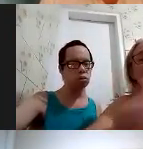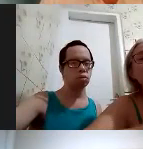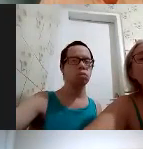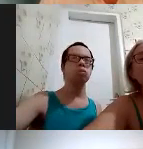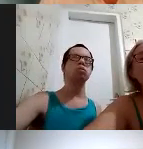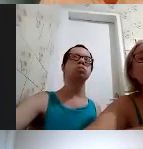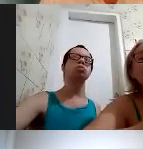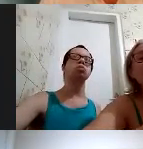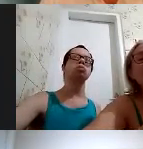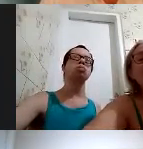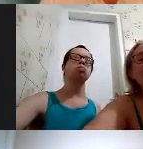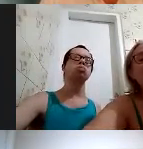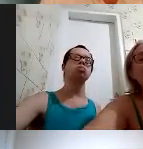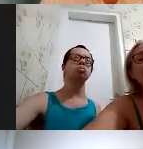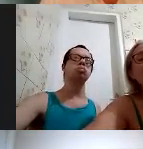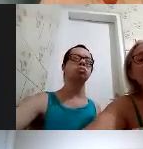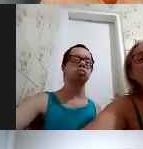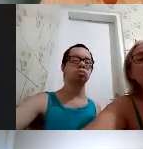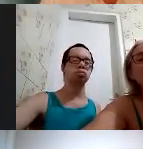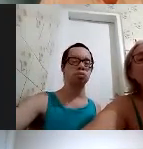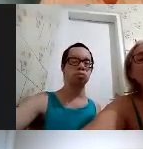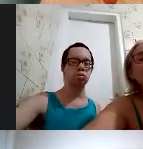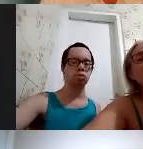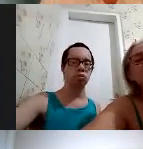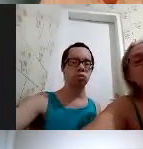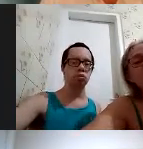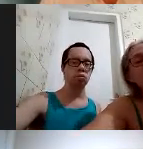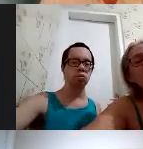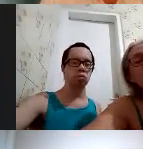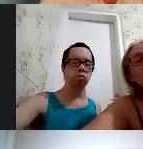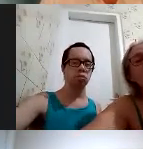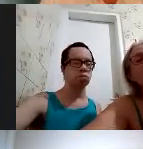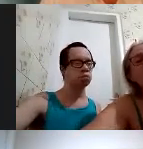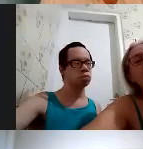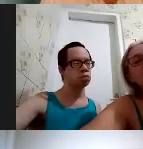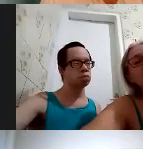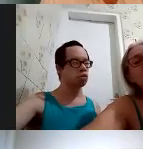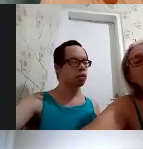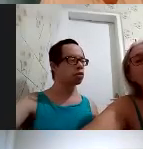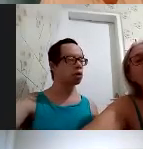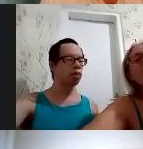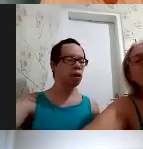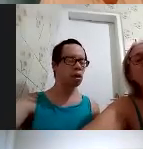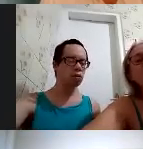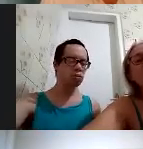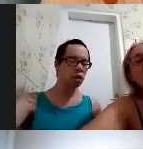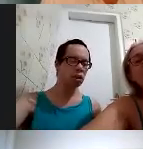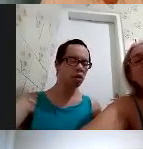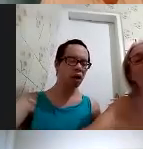todos juntos e falaram se eu estava me sentindo bem. Eu falei, estou. Então, é que a gente